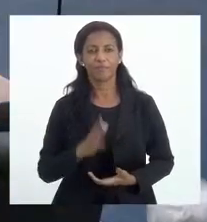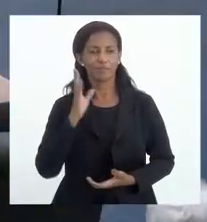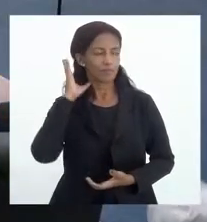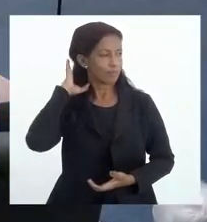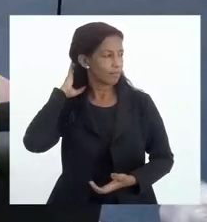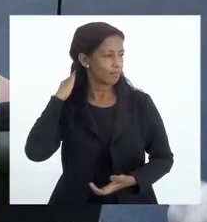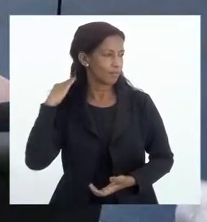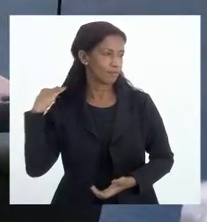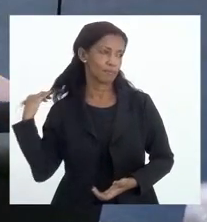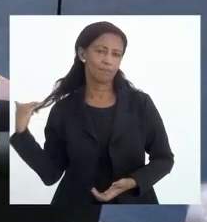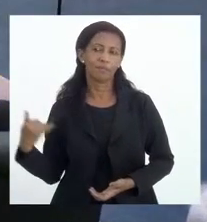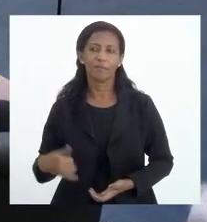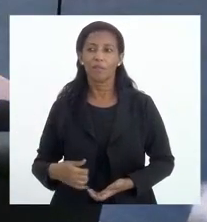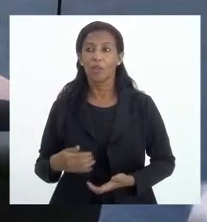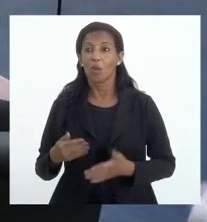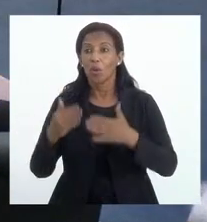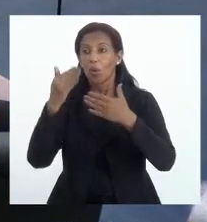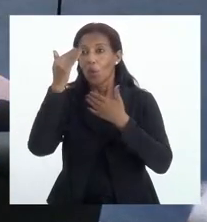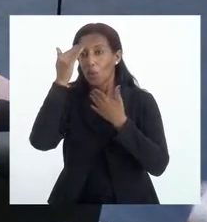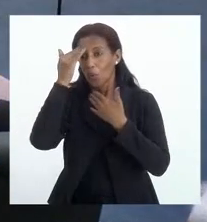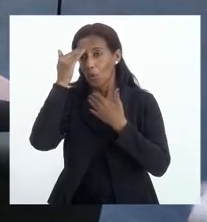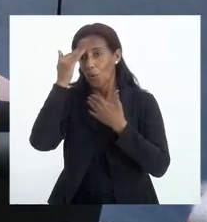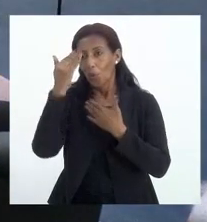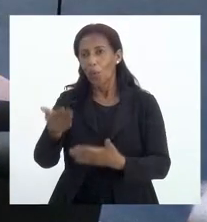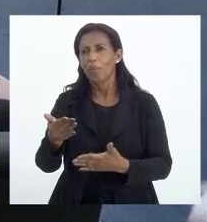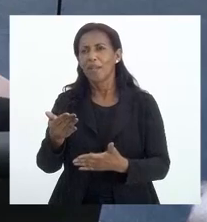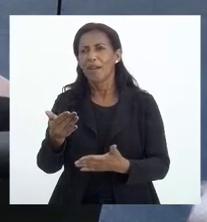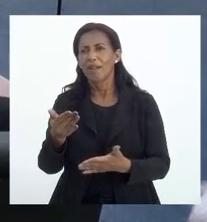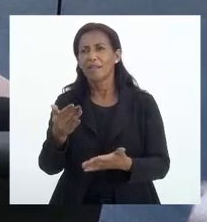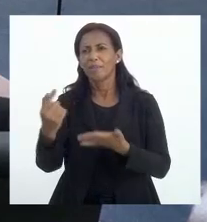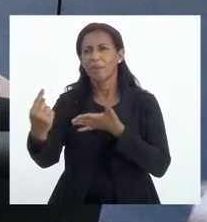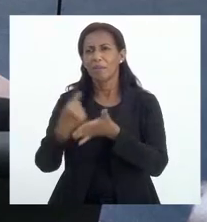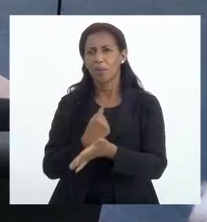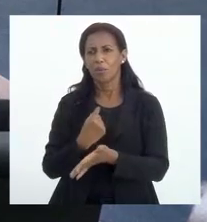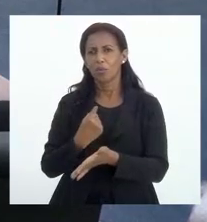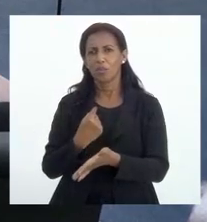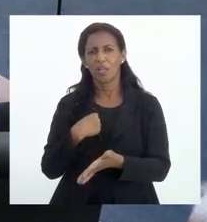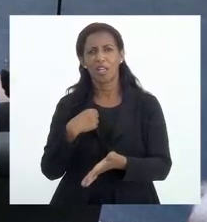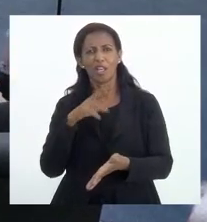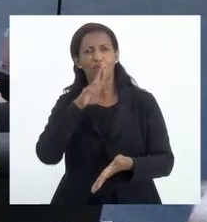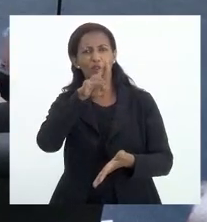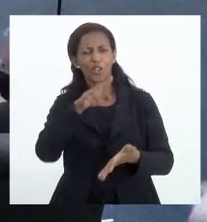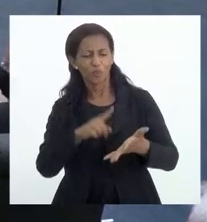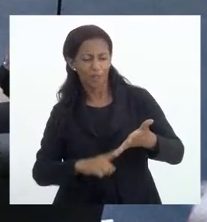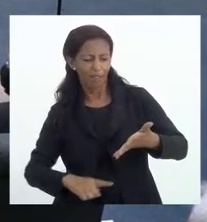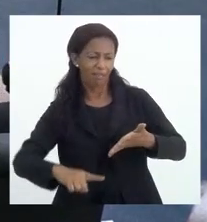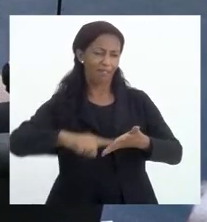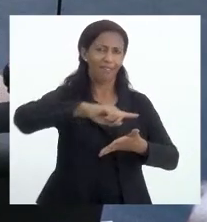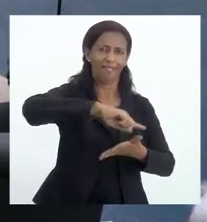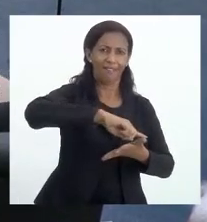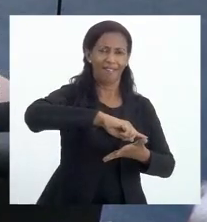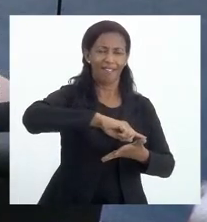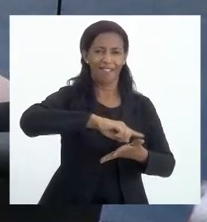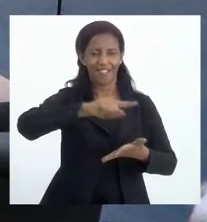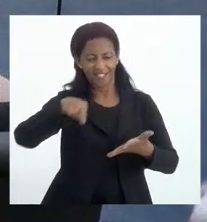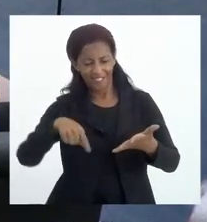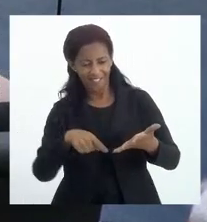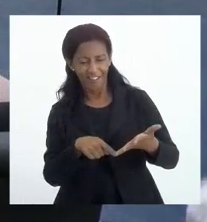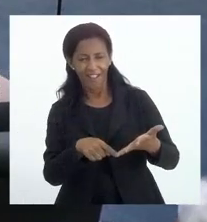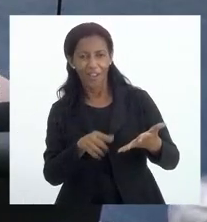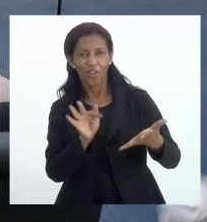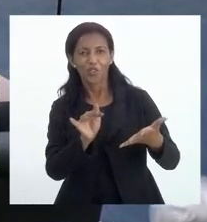Deputado, obrigado pela pergunta. Eu vou responder de trás para frente, tá? Eu vou responder de trás para frente. Dentro dos